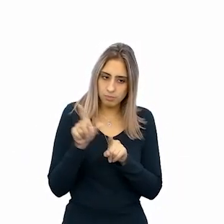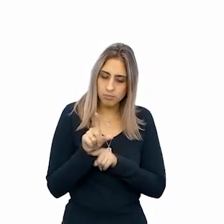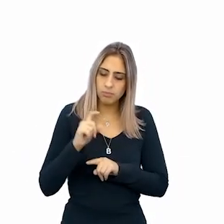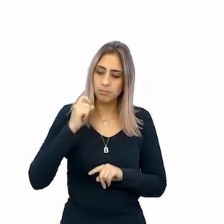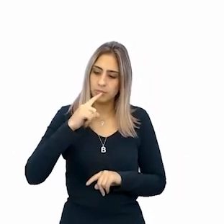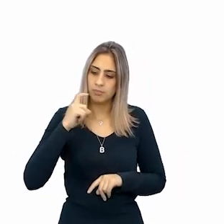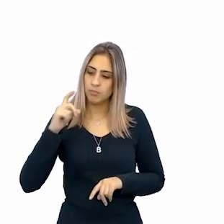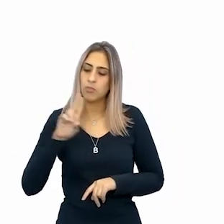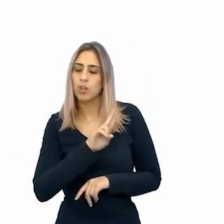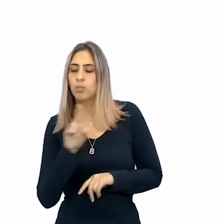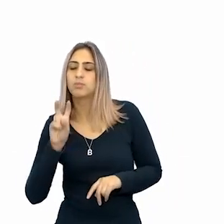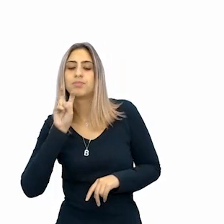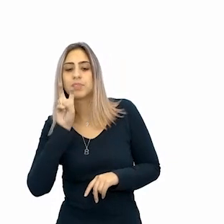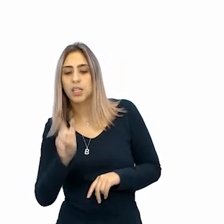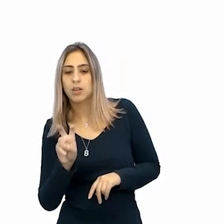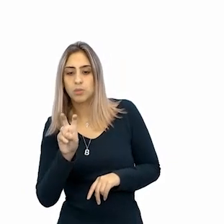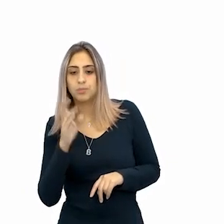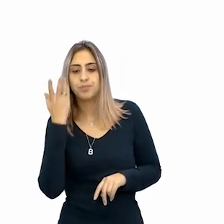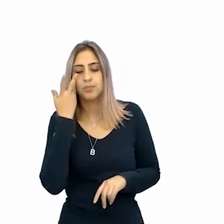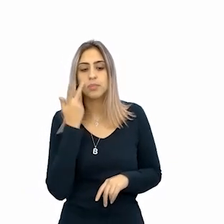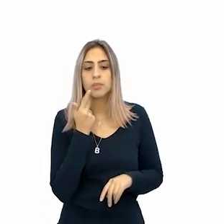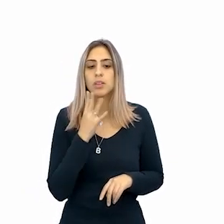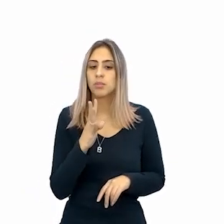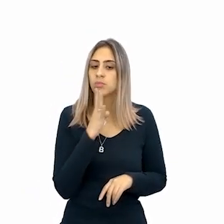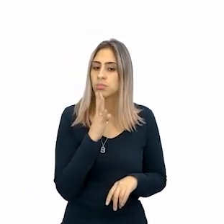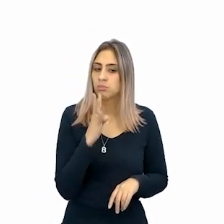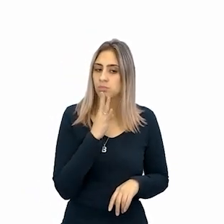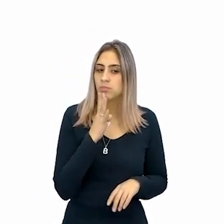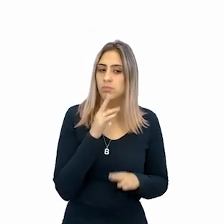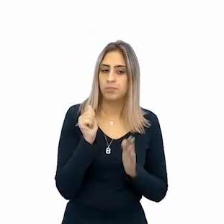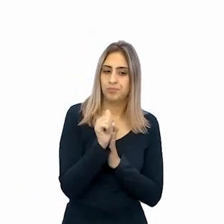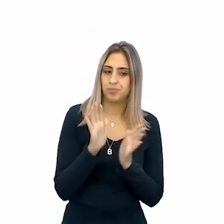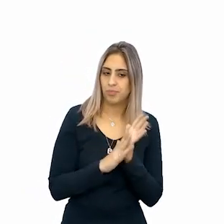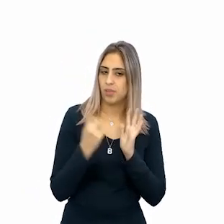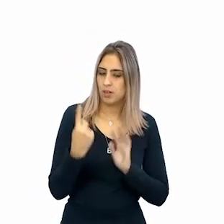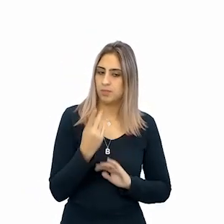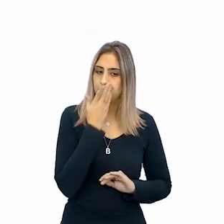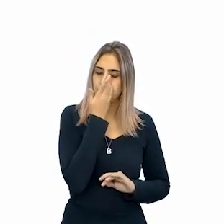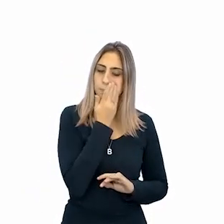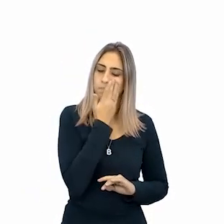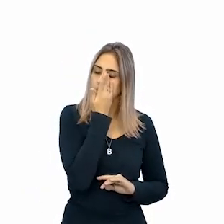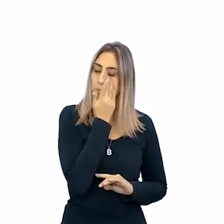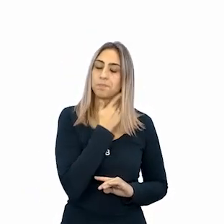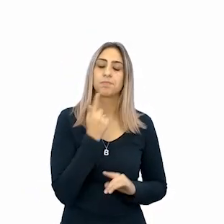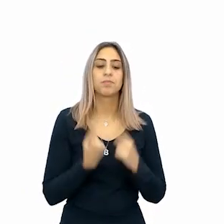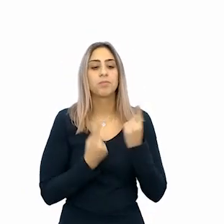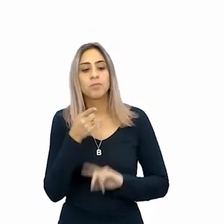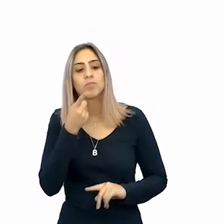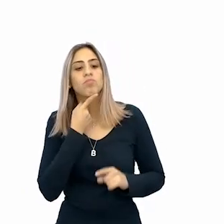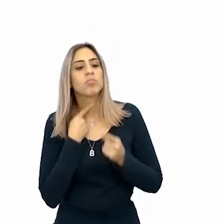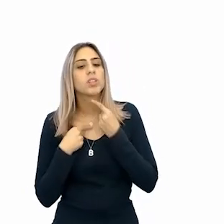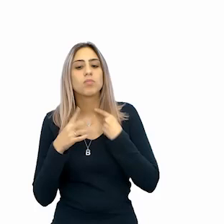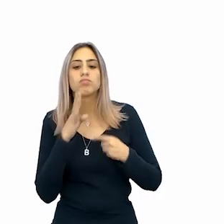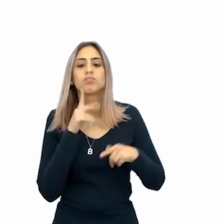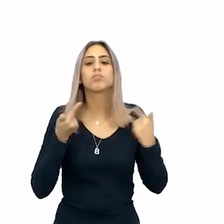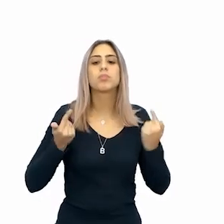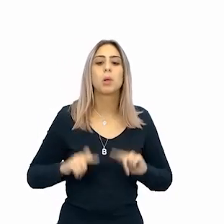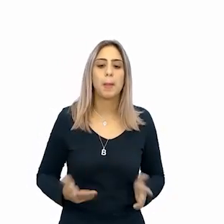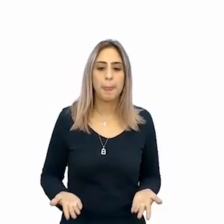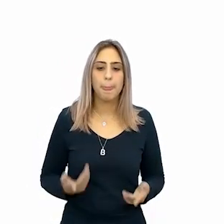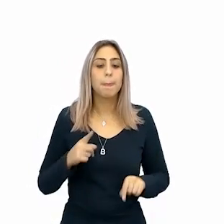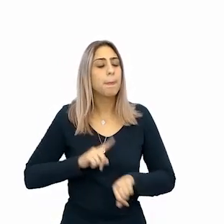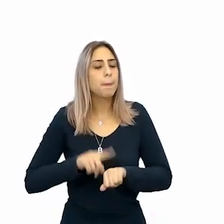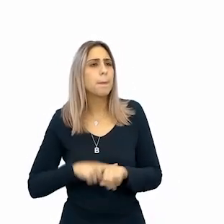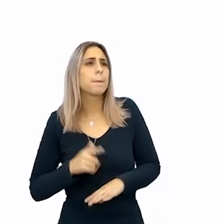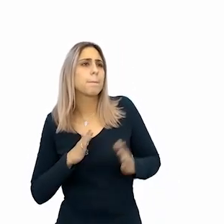nome de 5 animais conhecidos na atividade 1, sobre os quais eles desejam conhecer mais. E no